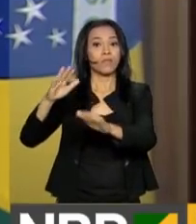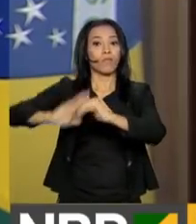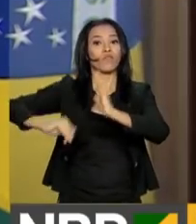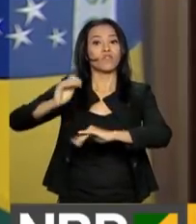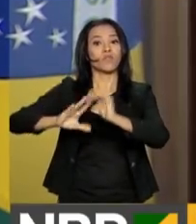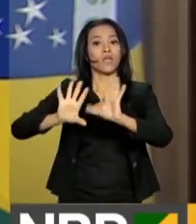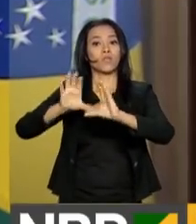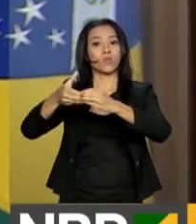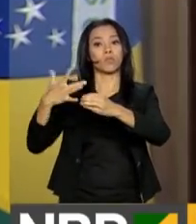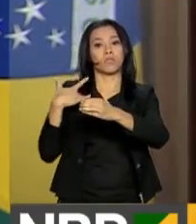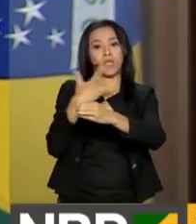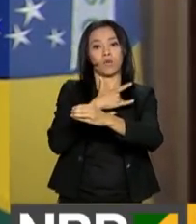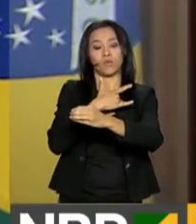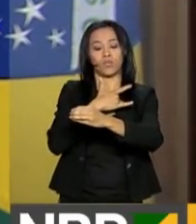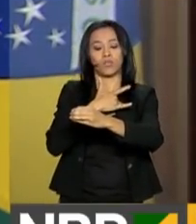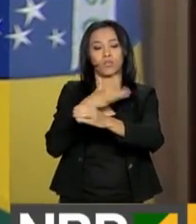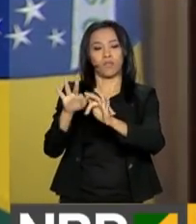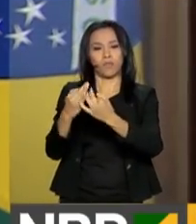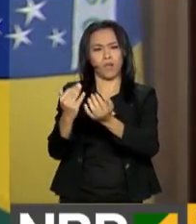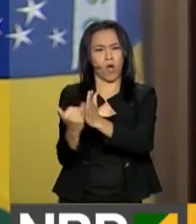de 9%